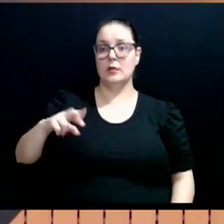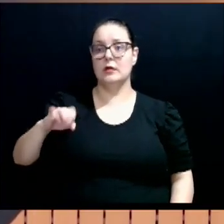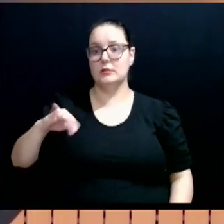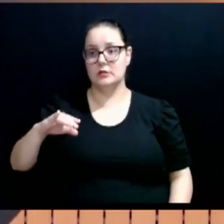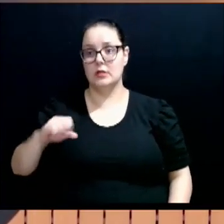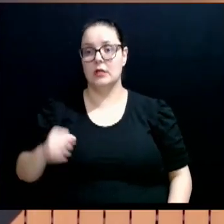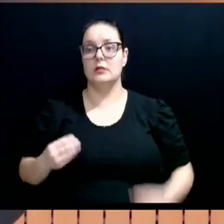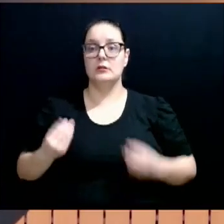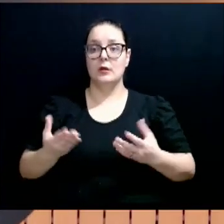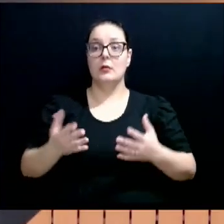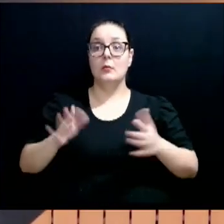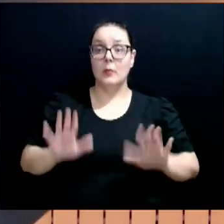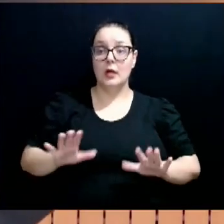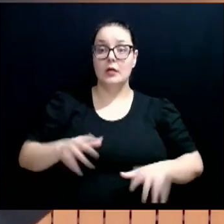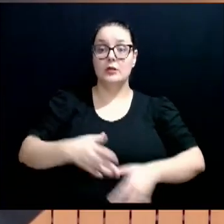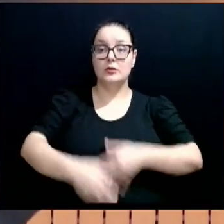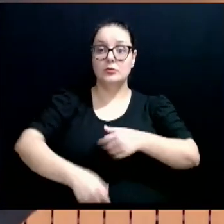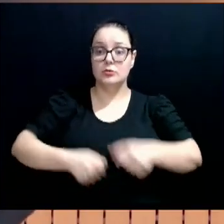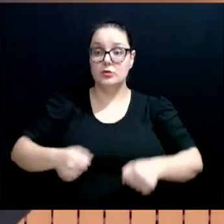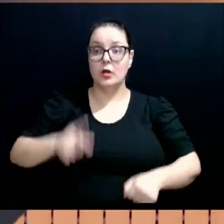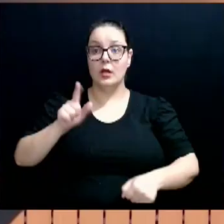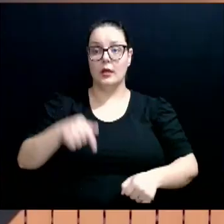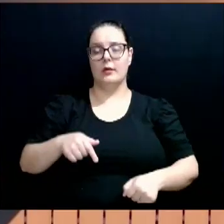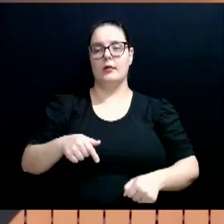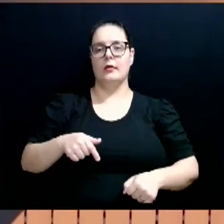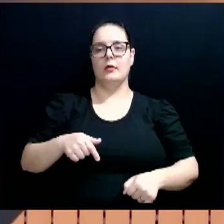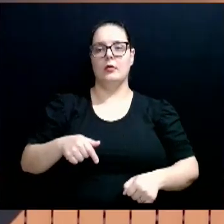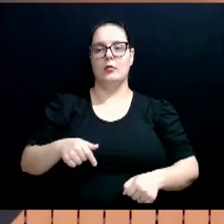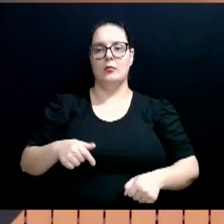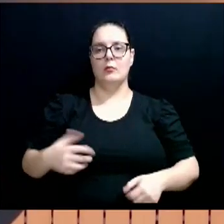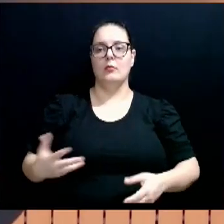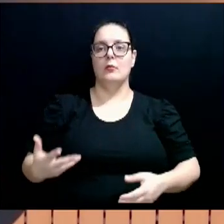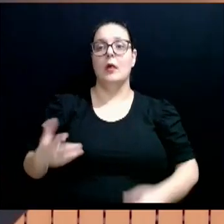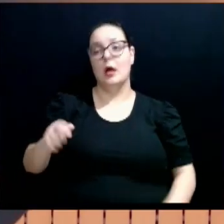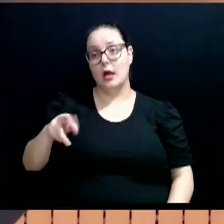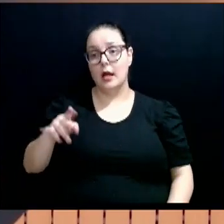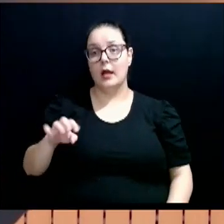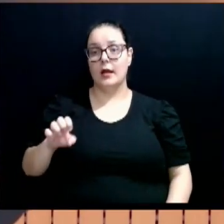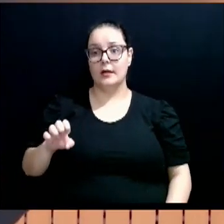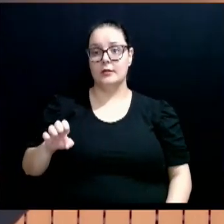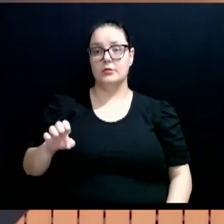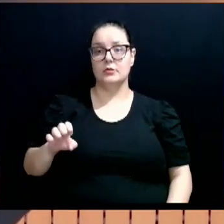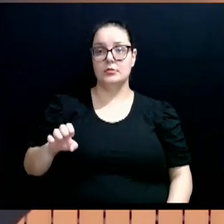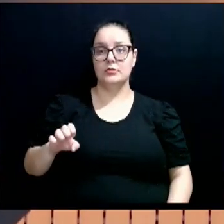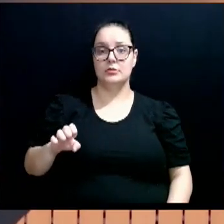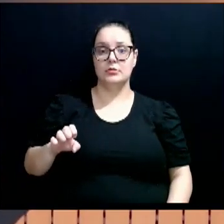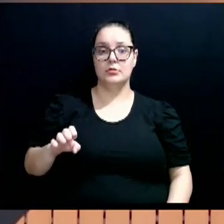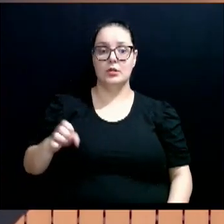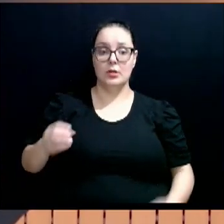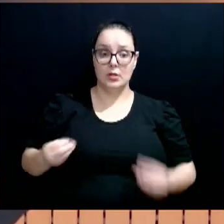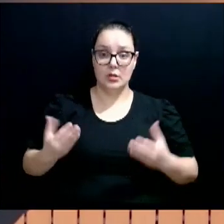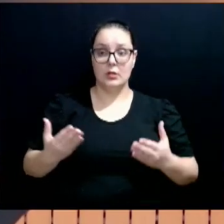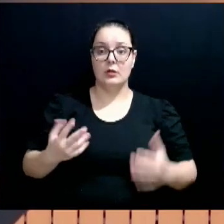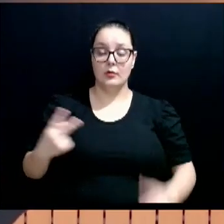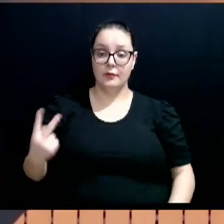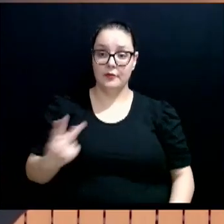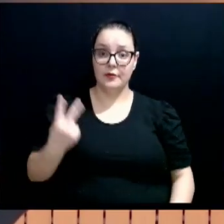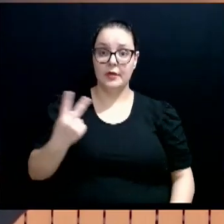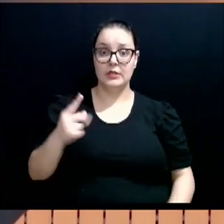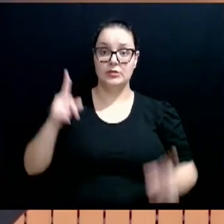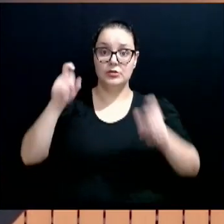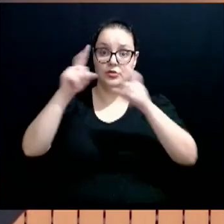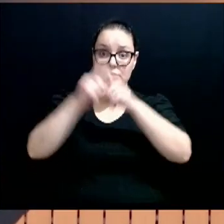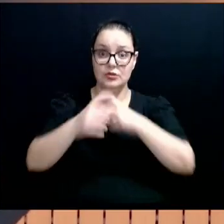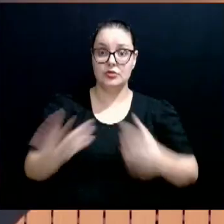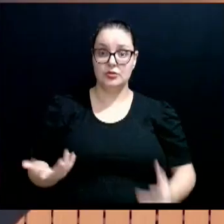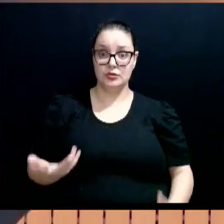judô é uma arte marcial diferenciada, porque traz valores que realmente são difíceis, né, da gente ver